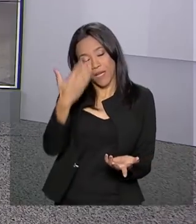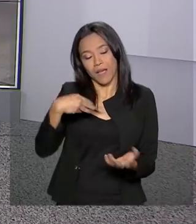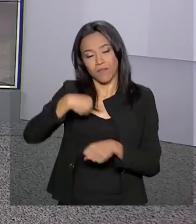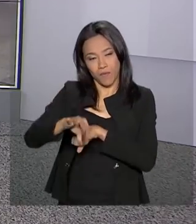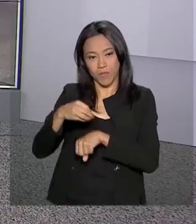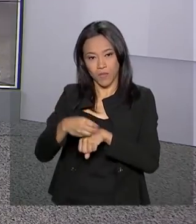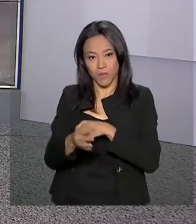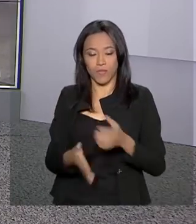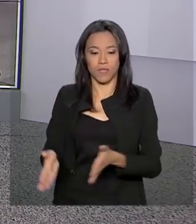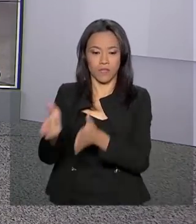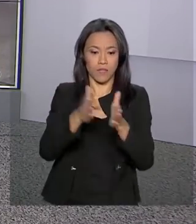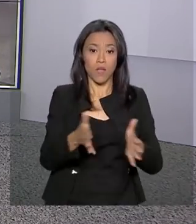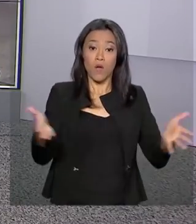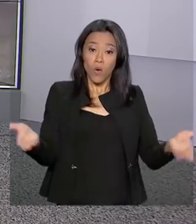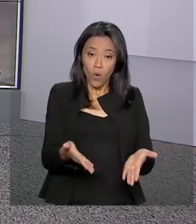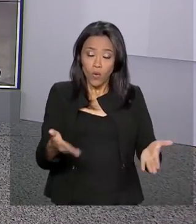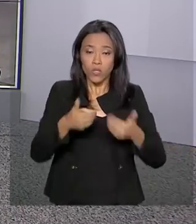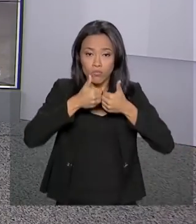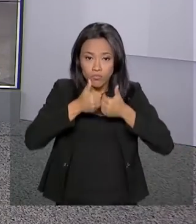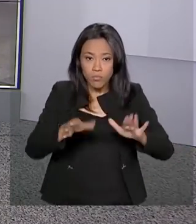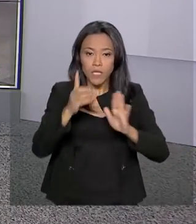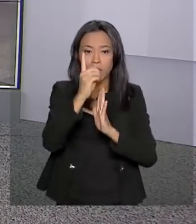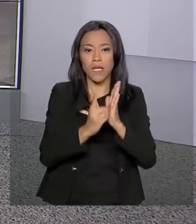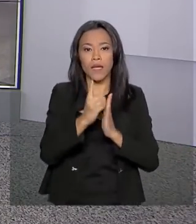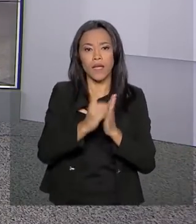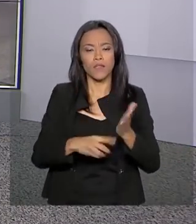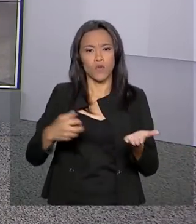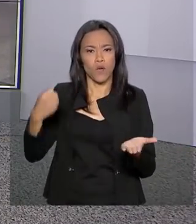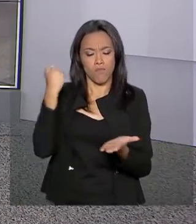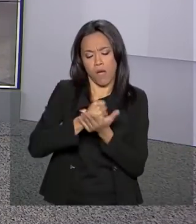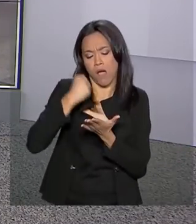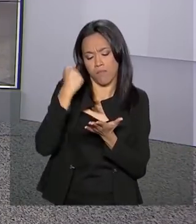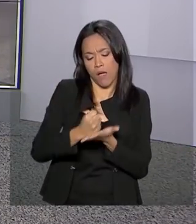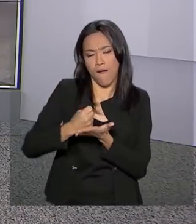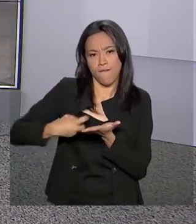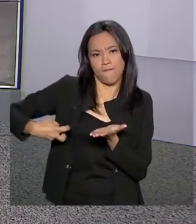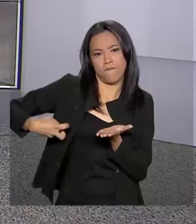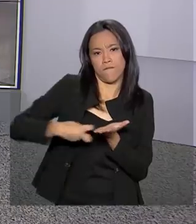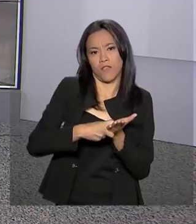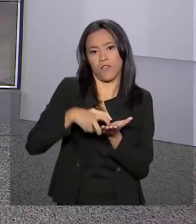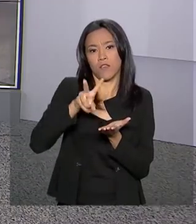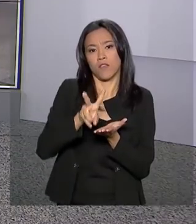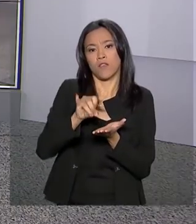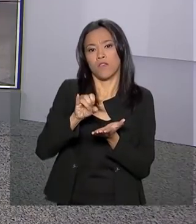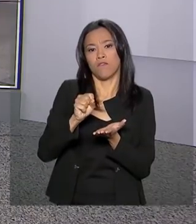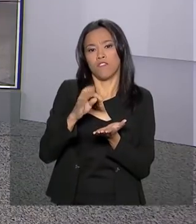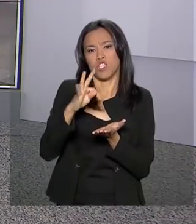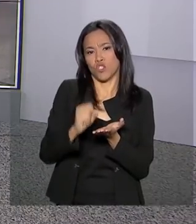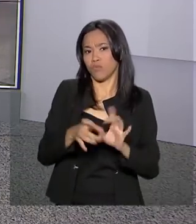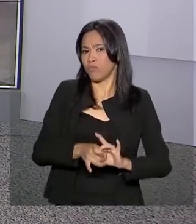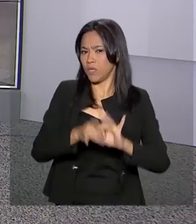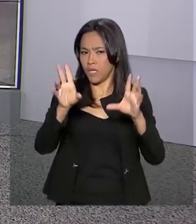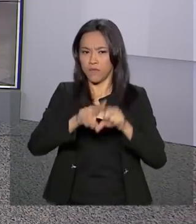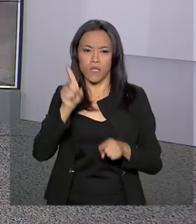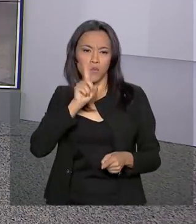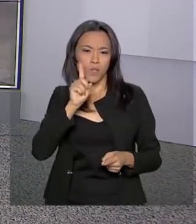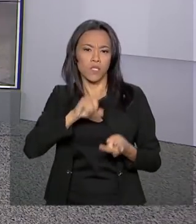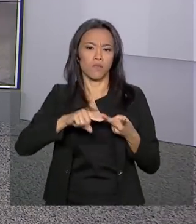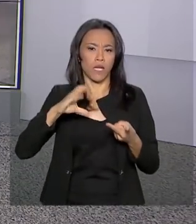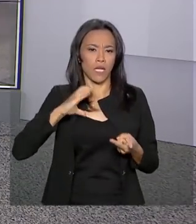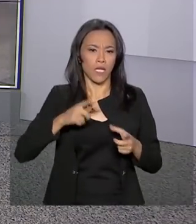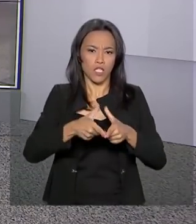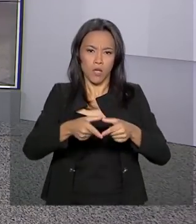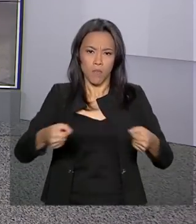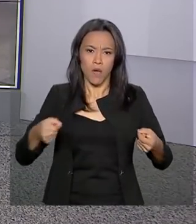E olha, hoje entra em vigor o decreto que isenta de visto para entrada em território brasileiro os cidadãos dos Estados Unidos, do Canadá, do Japão e da